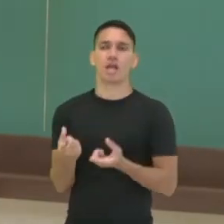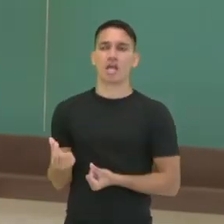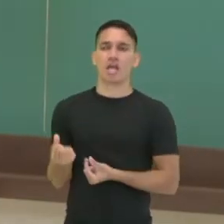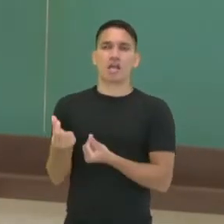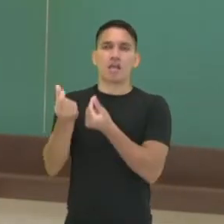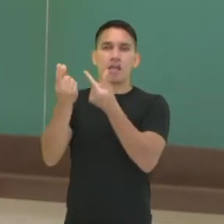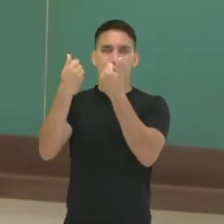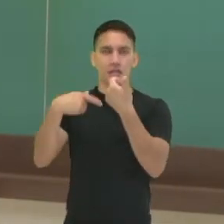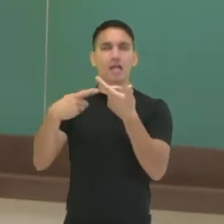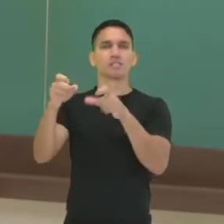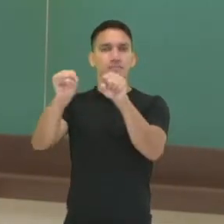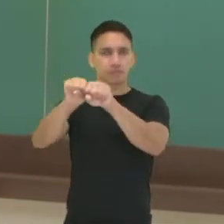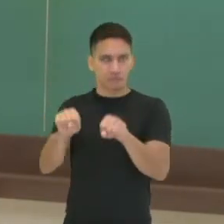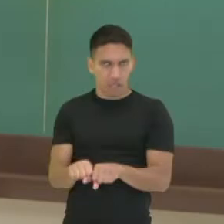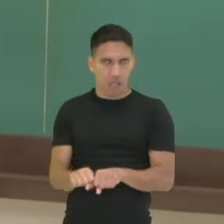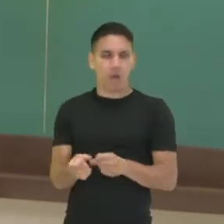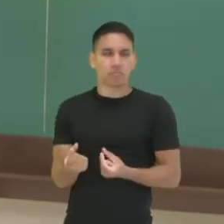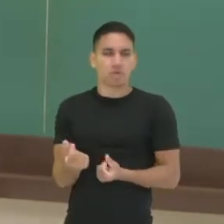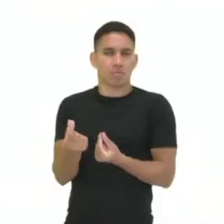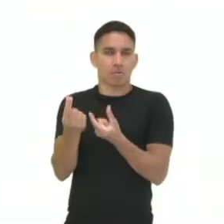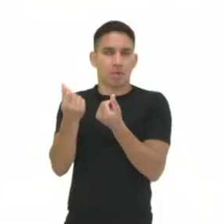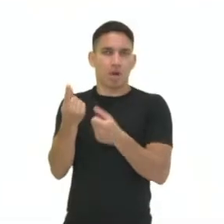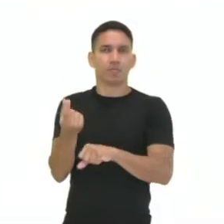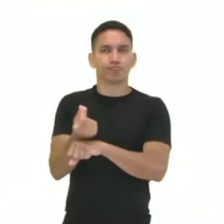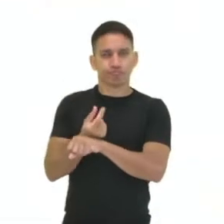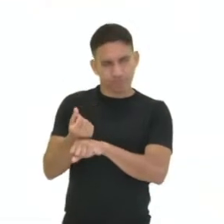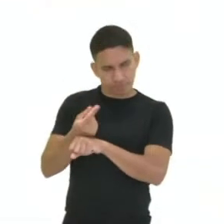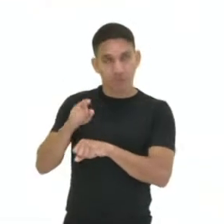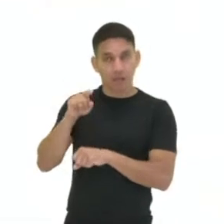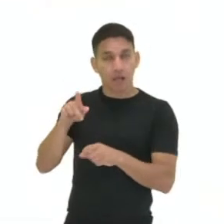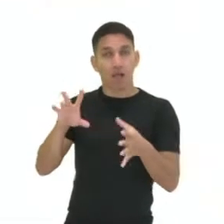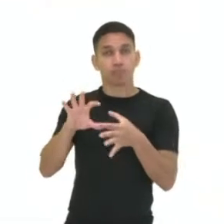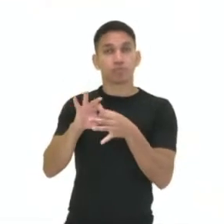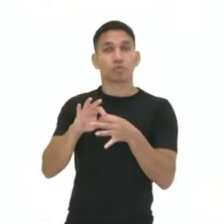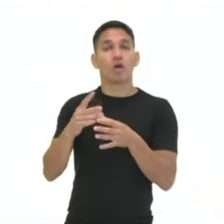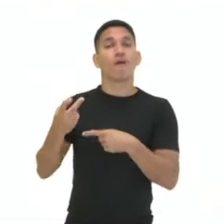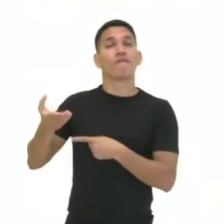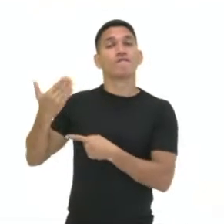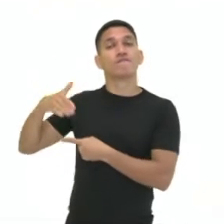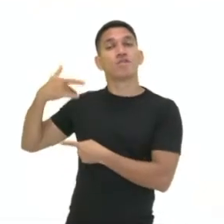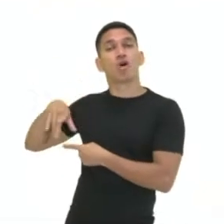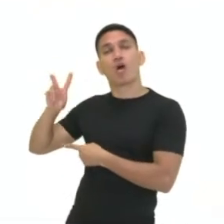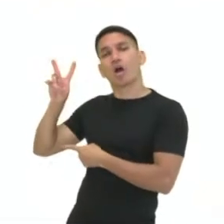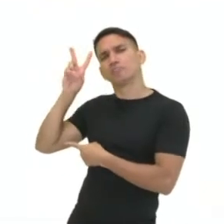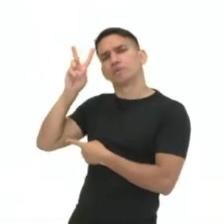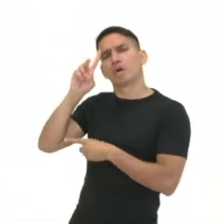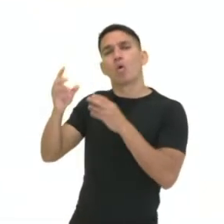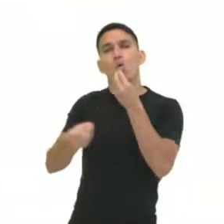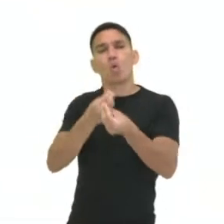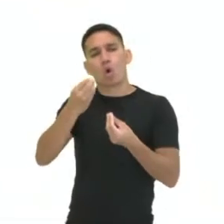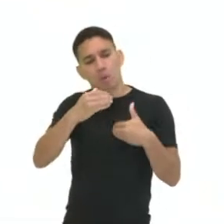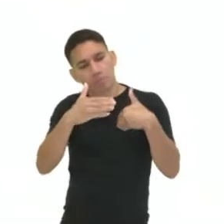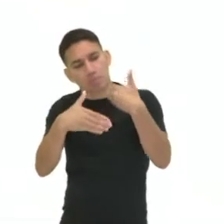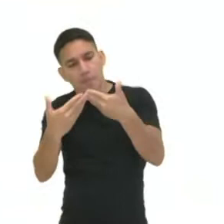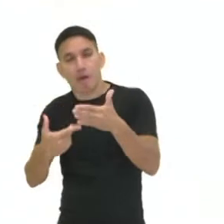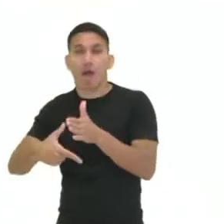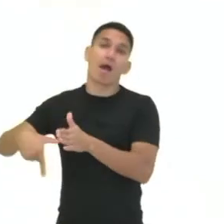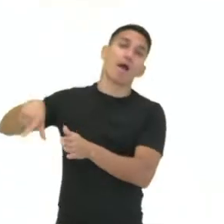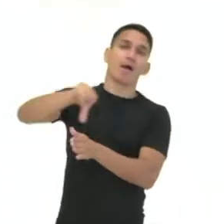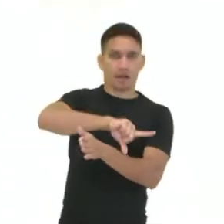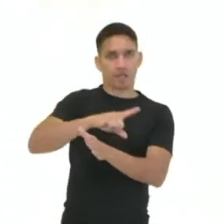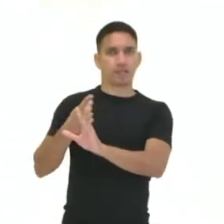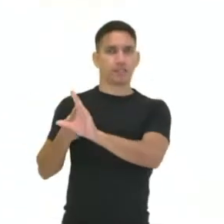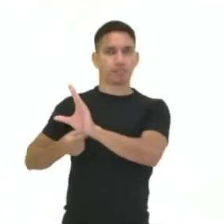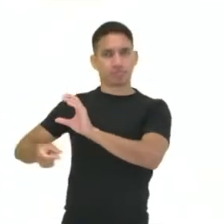estrutura na acumulação de riqueza, a gente pode voltar um pouco e entender como que foi o processo anterior.